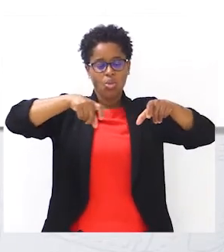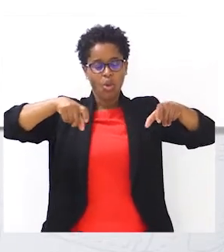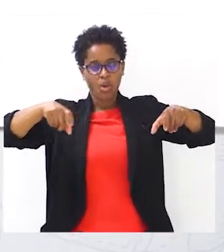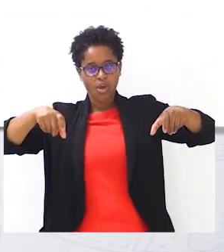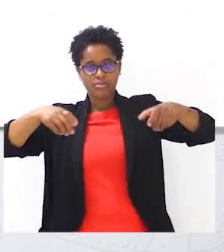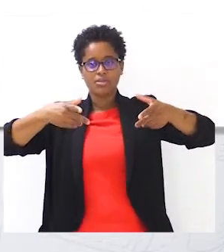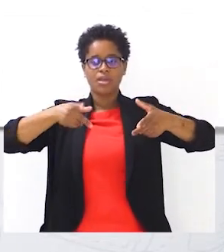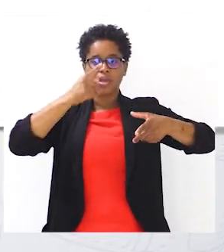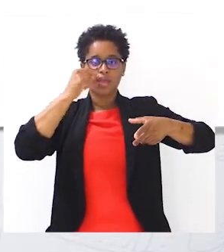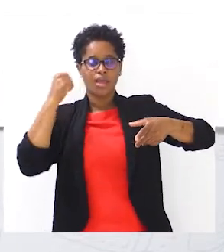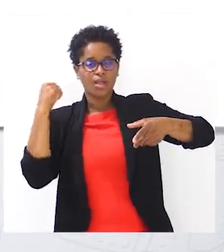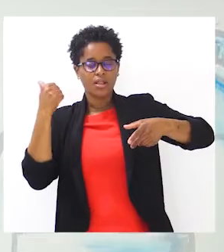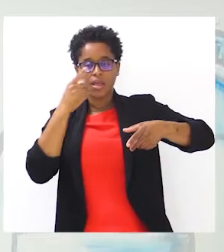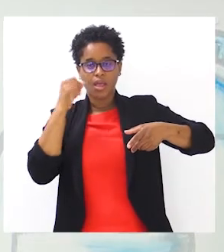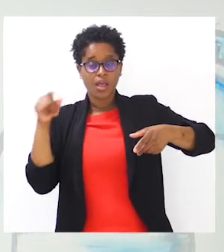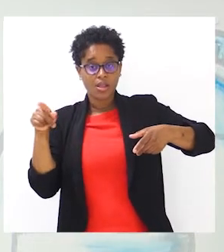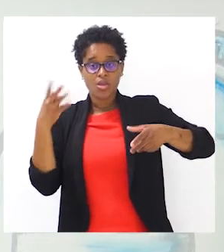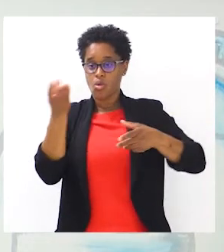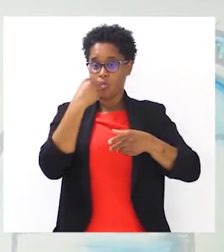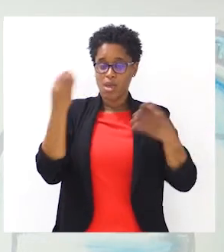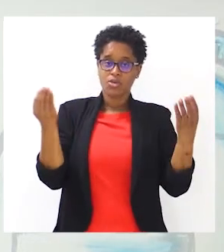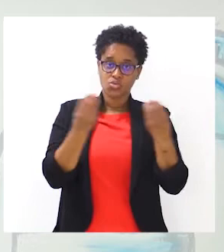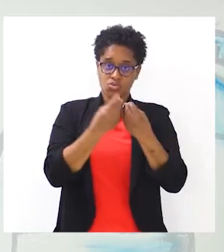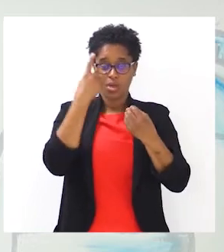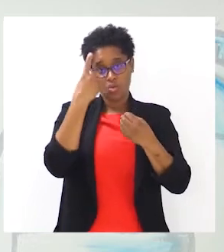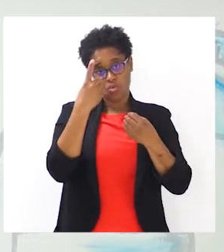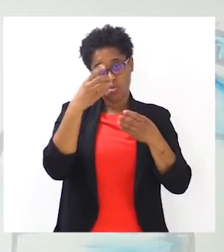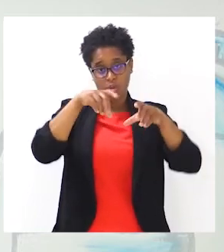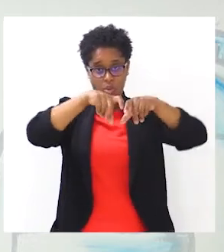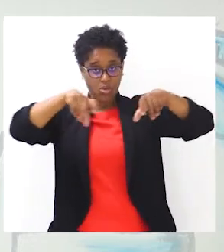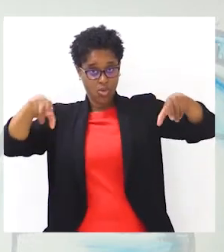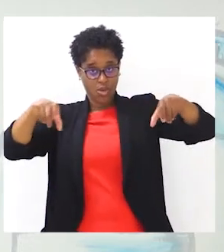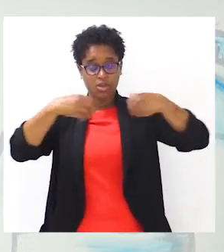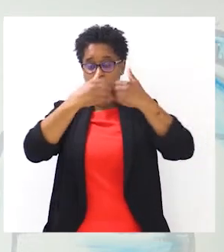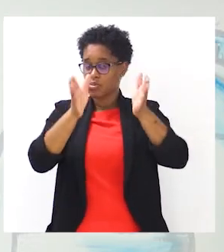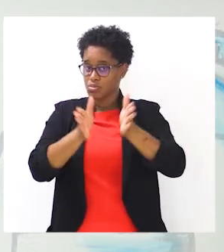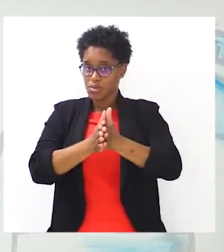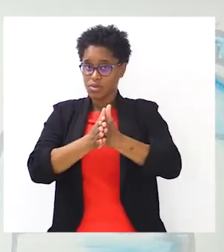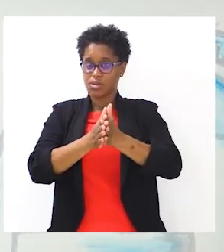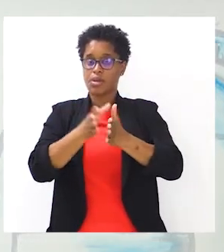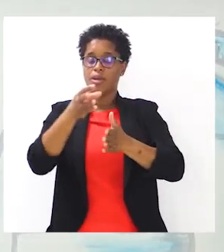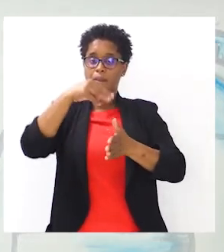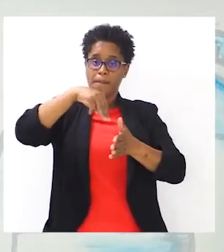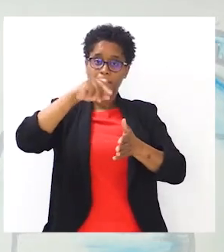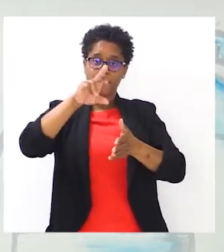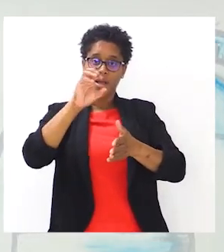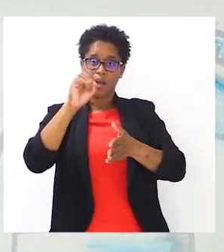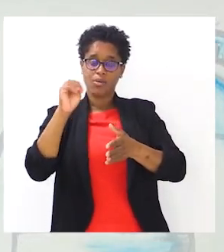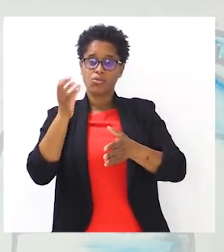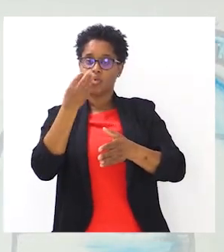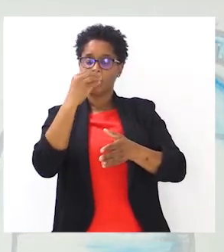comeram juntos? É uma torta inteira, não é? O Marcos comeu